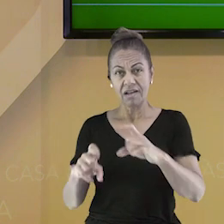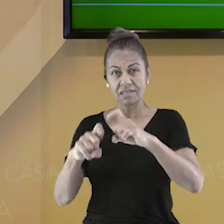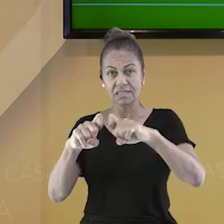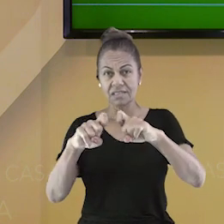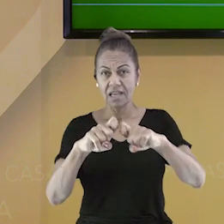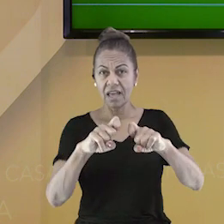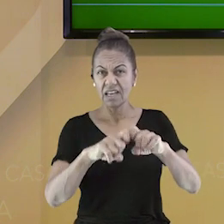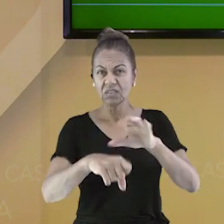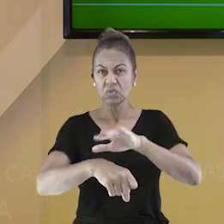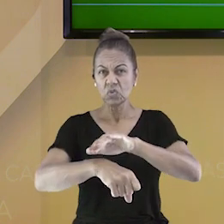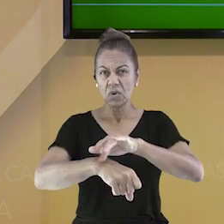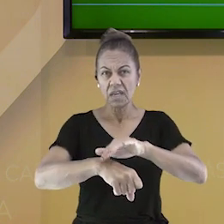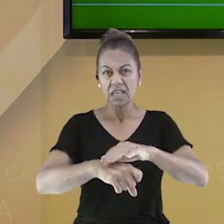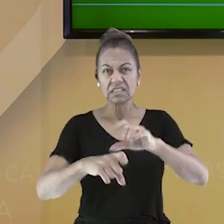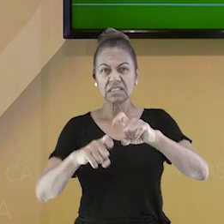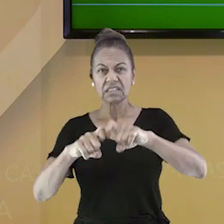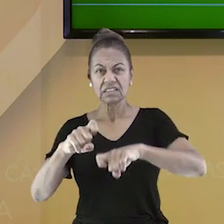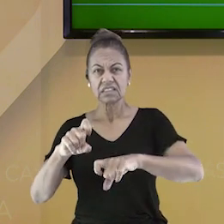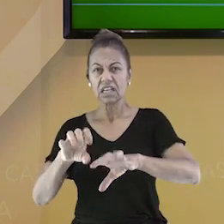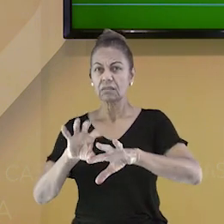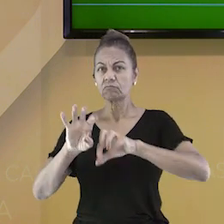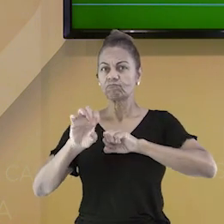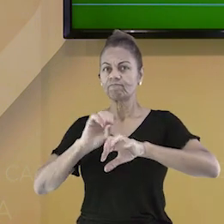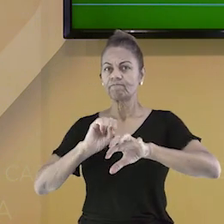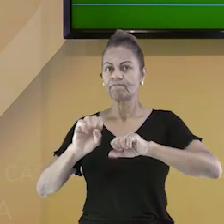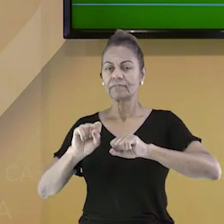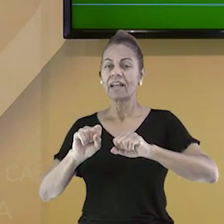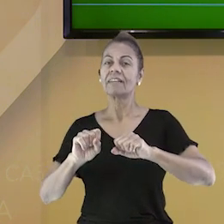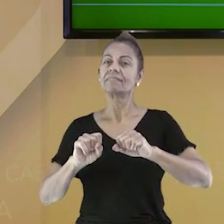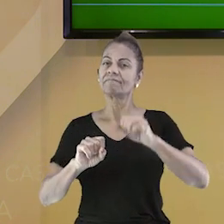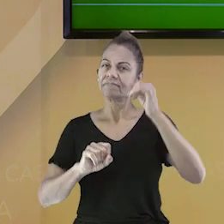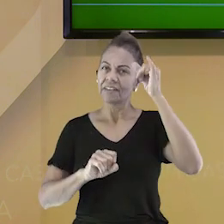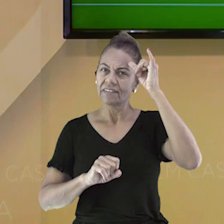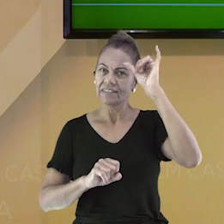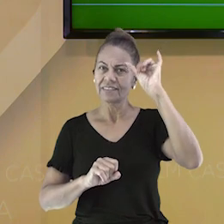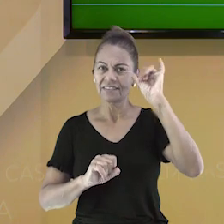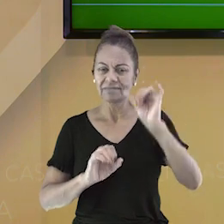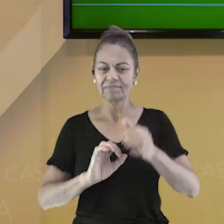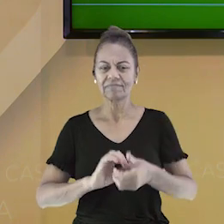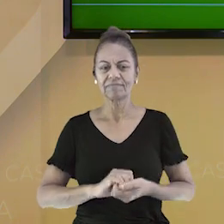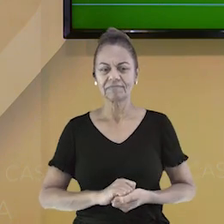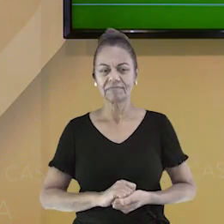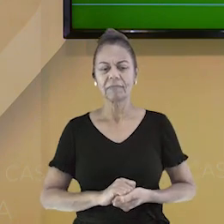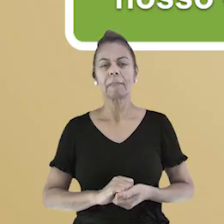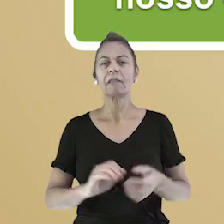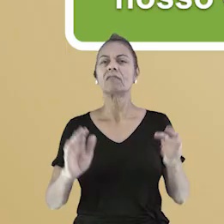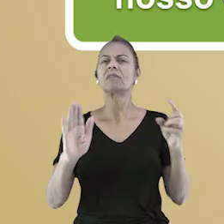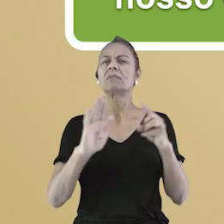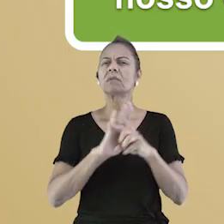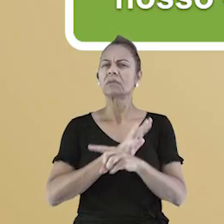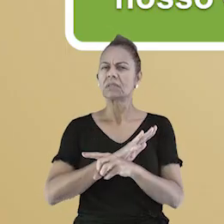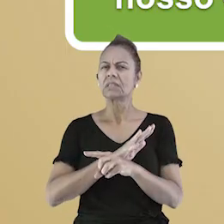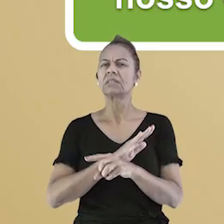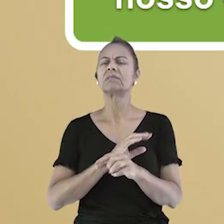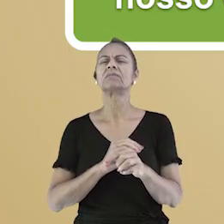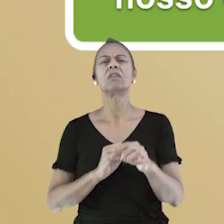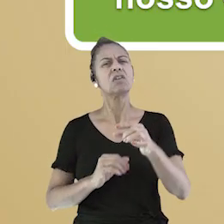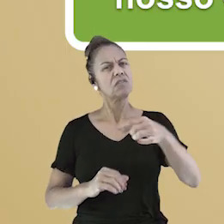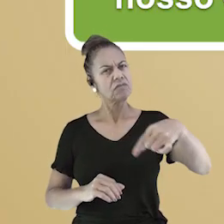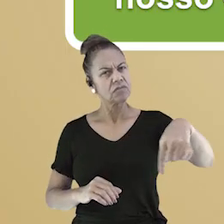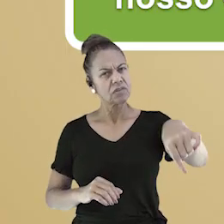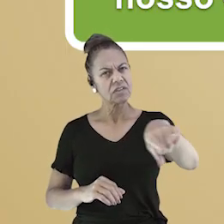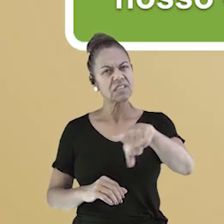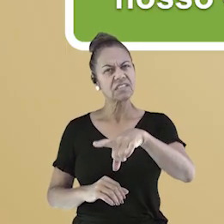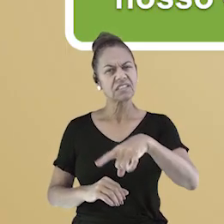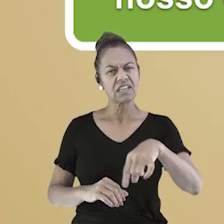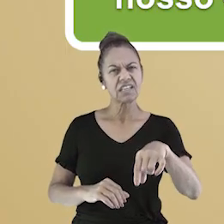também protege os usuários das ISTs, infecções sexualmente transmissíveis. E aí fica a nossa